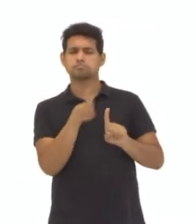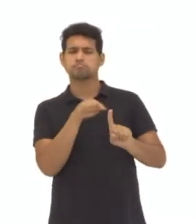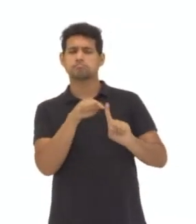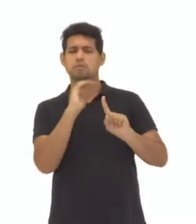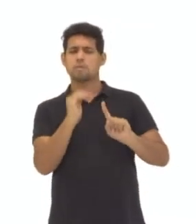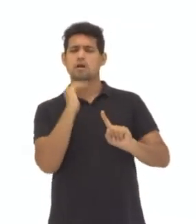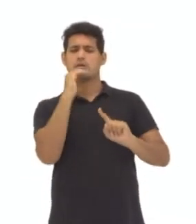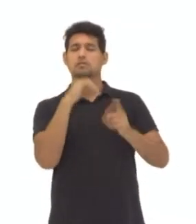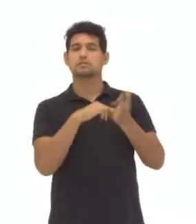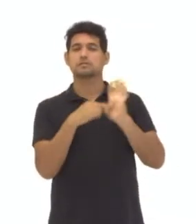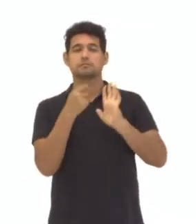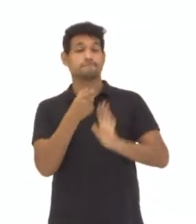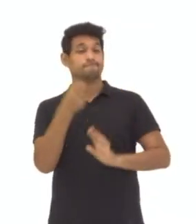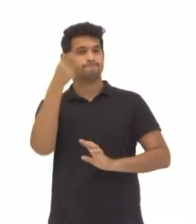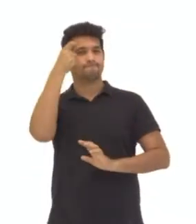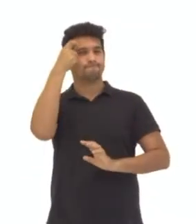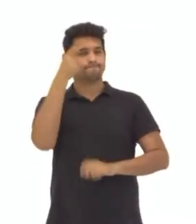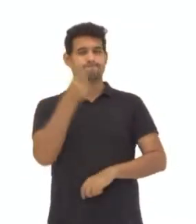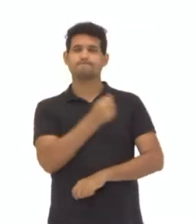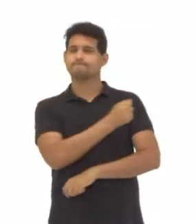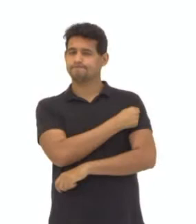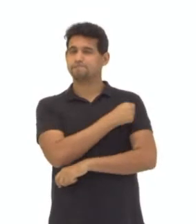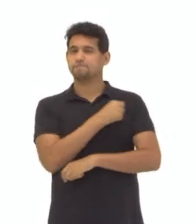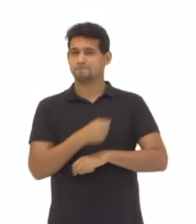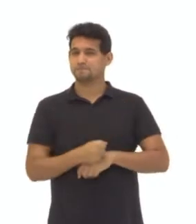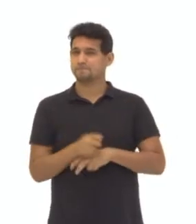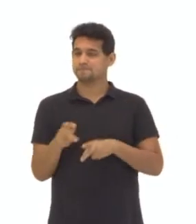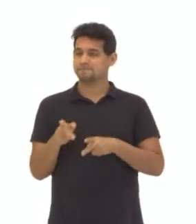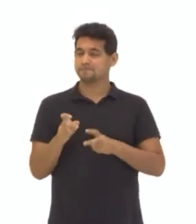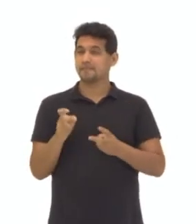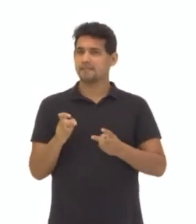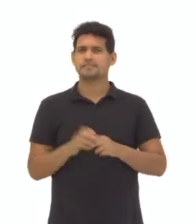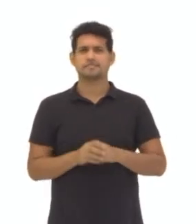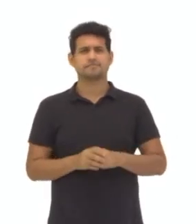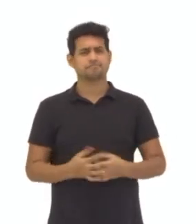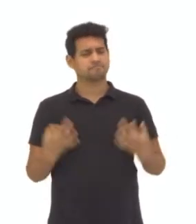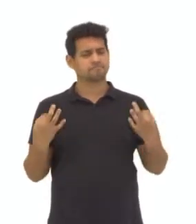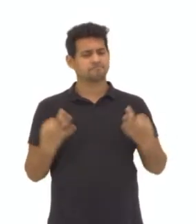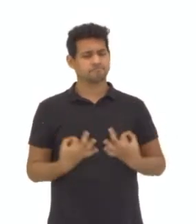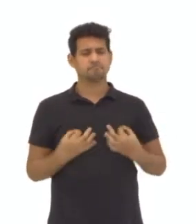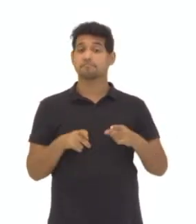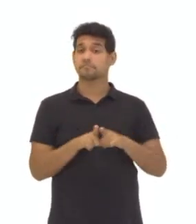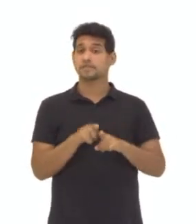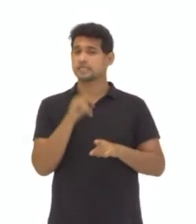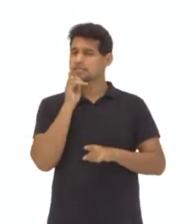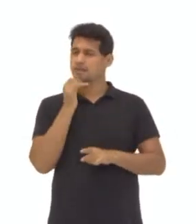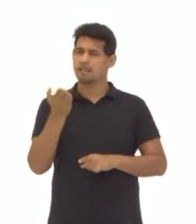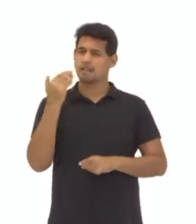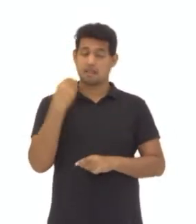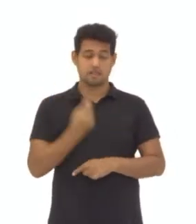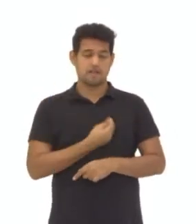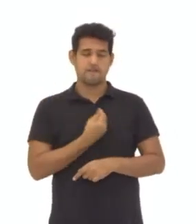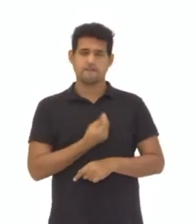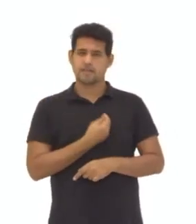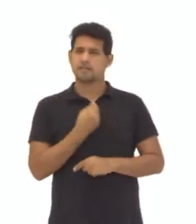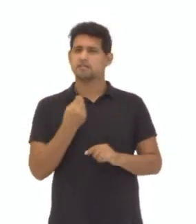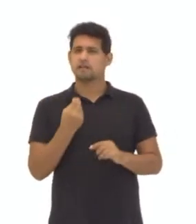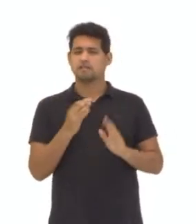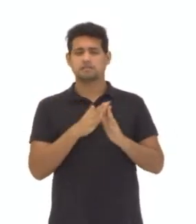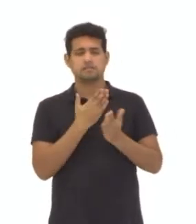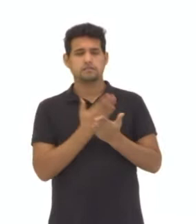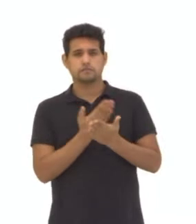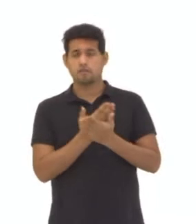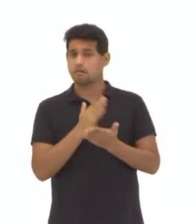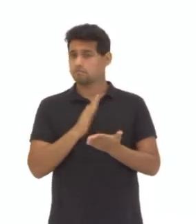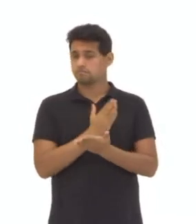é conscientizar o aluno. Olha que interessante. Com certeza, né, na sua vida escolar, em algum